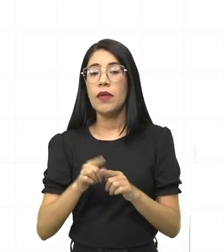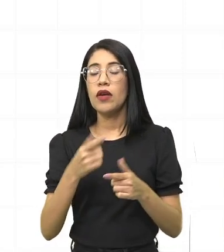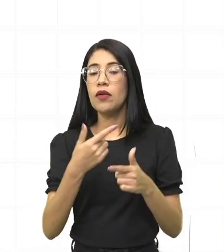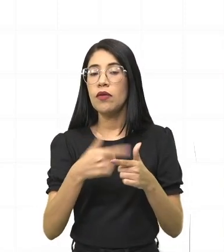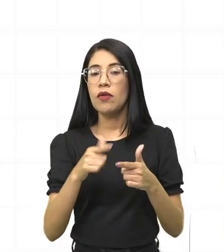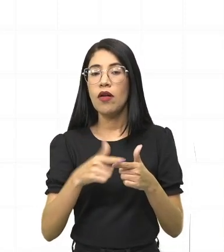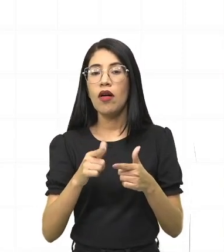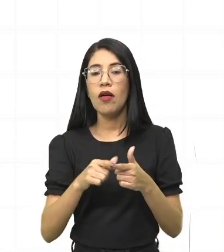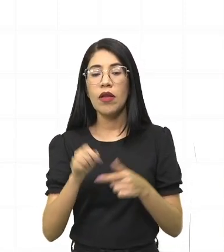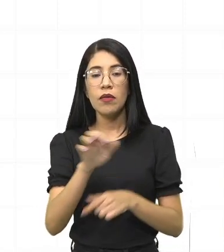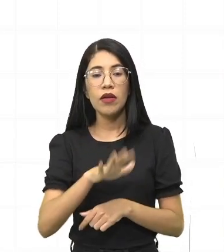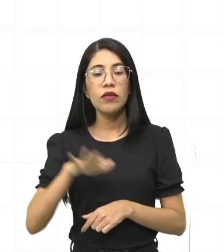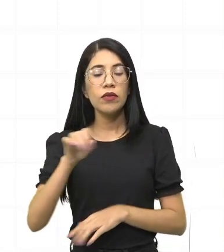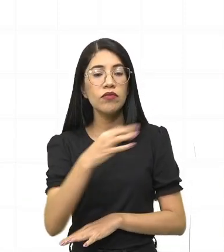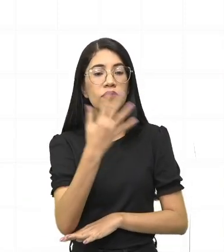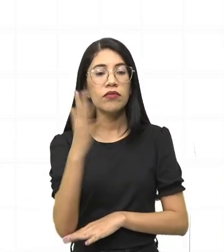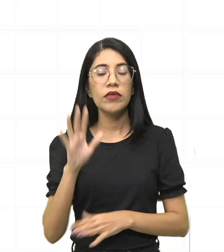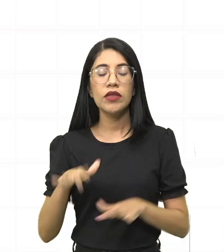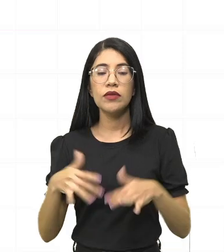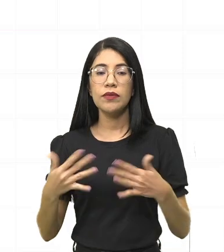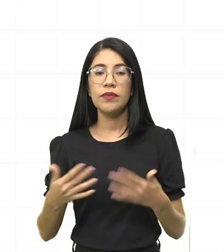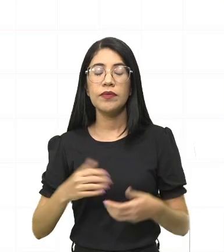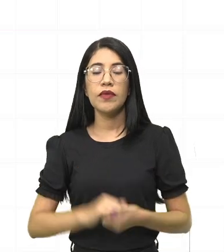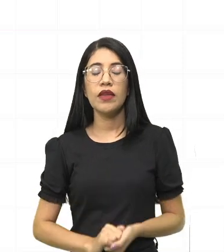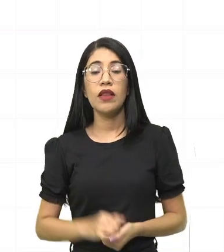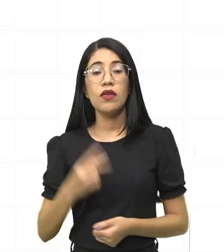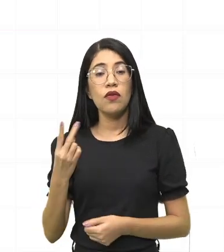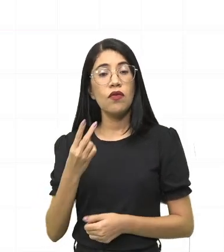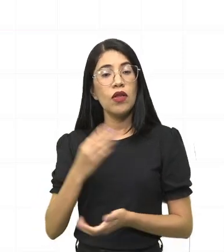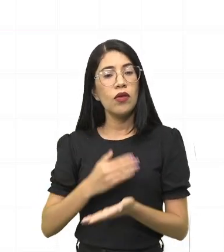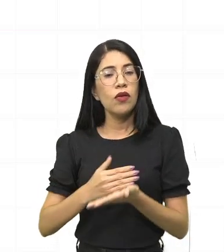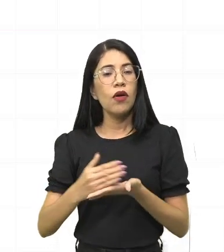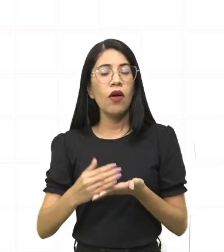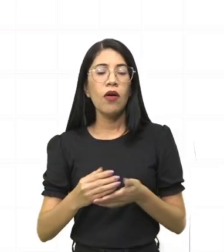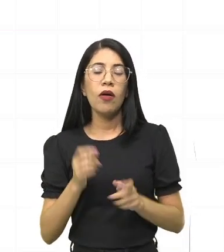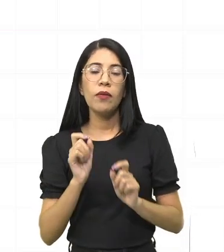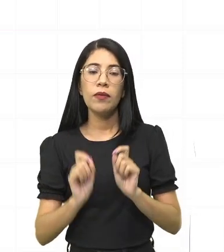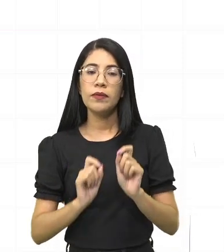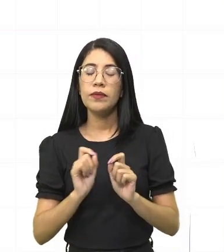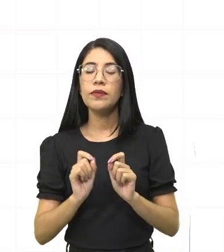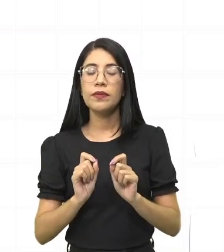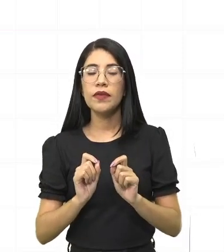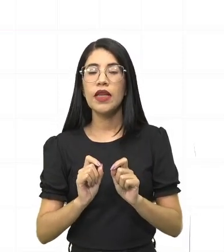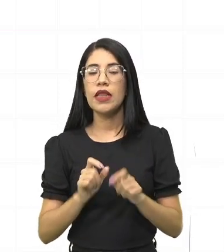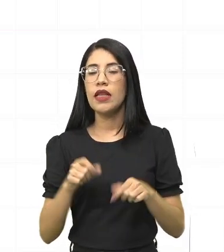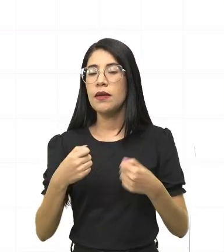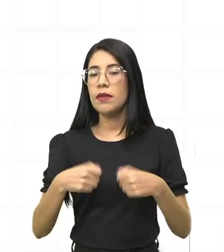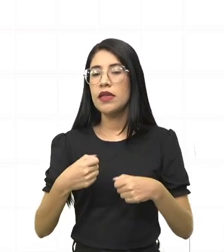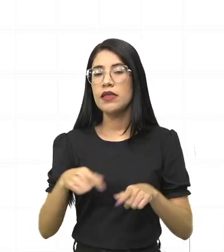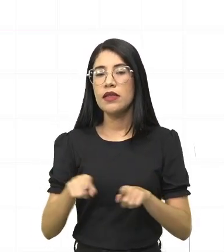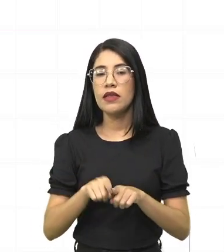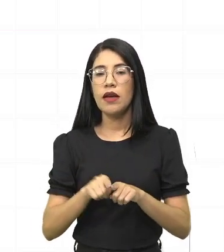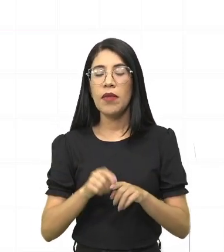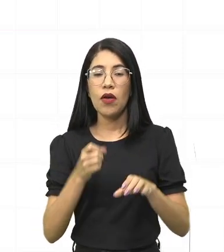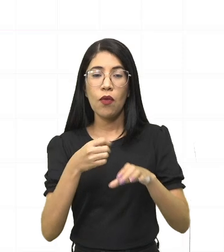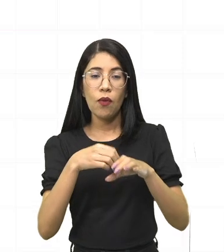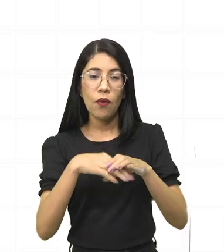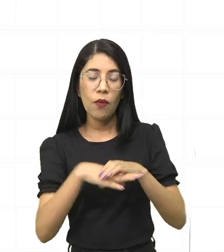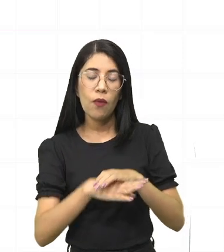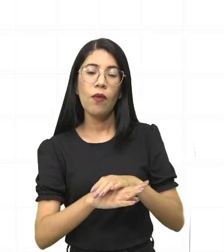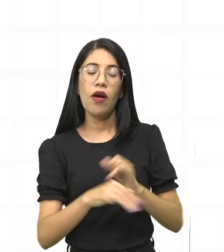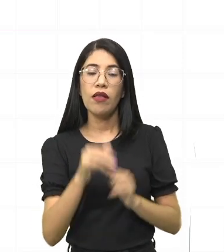impactos ambientais. Então, o custo inicial, né, dos painéis solares e a necessidade de armazenar